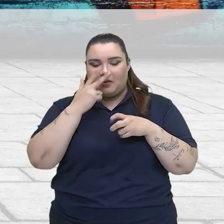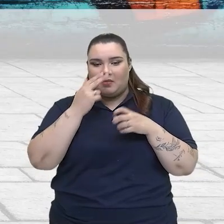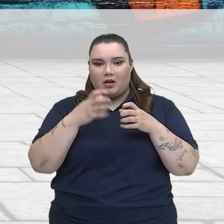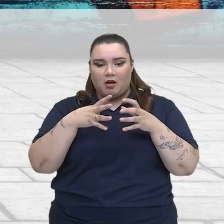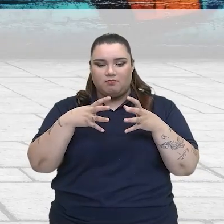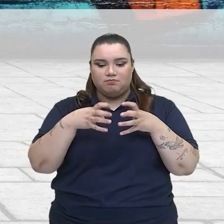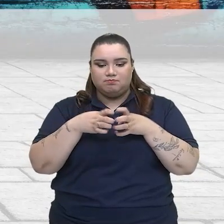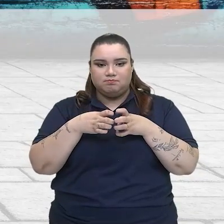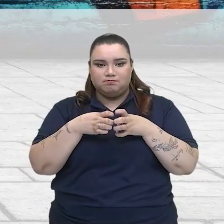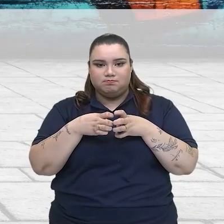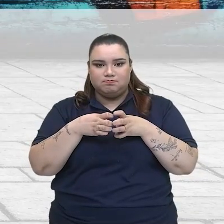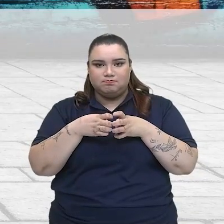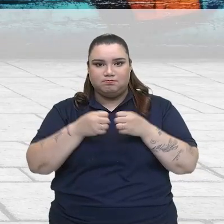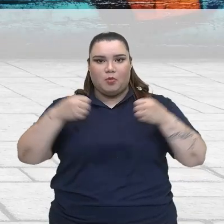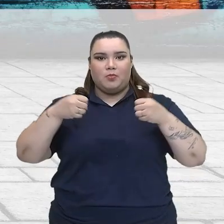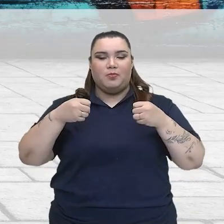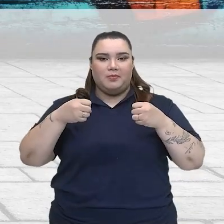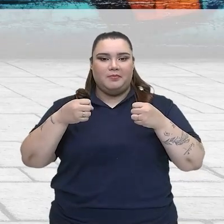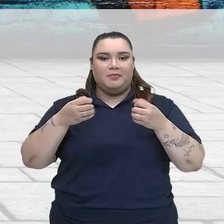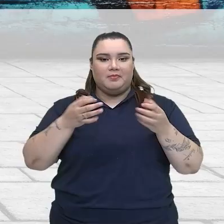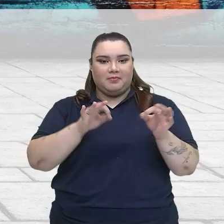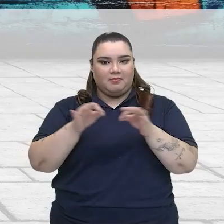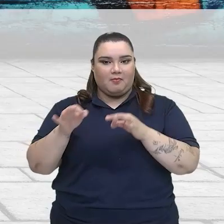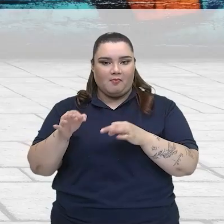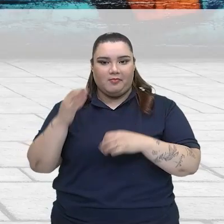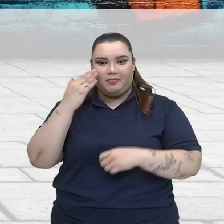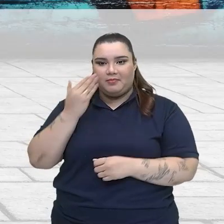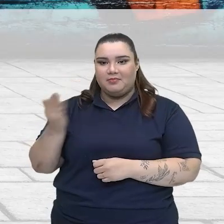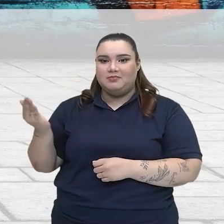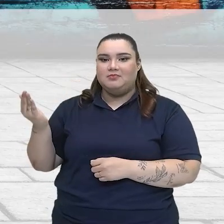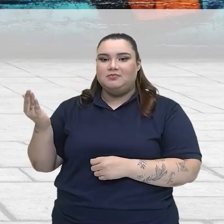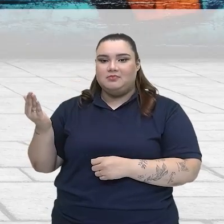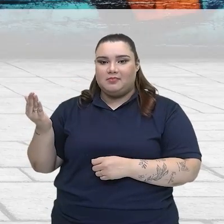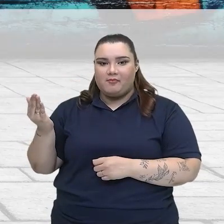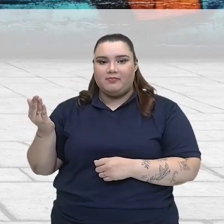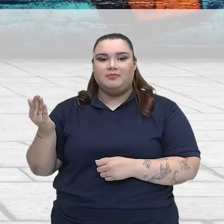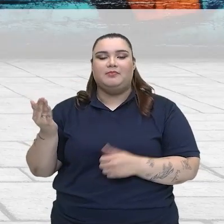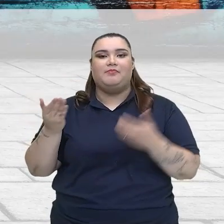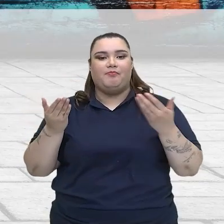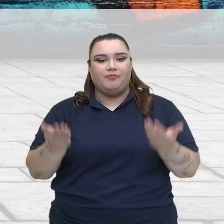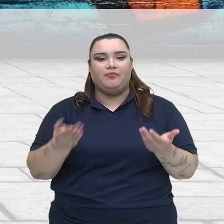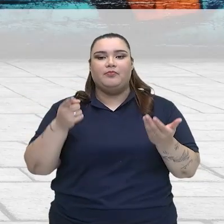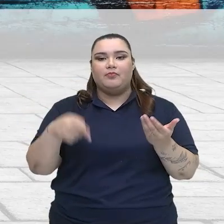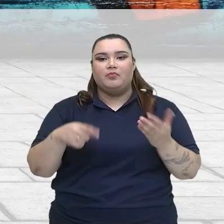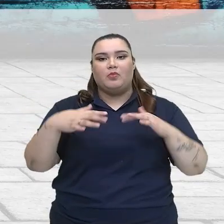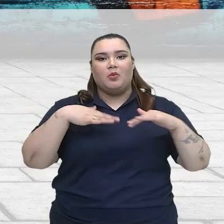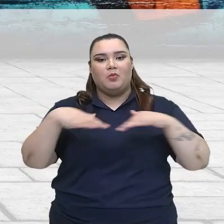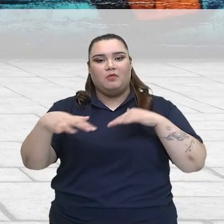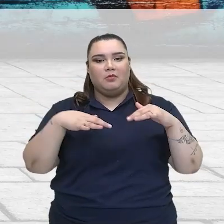Bum! Então, em si, vocês perceberam que dá um pequeno trancamento